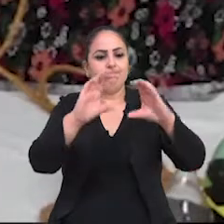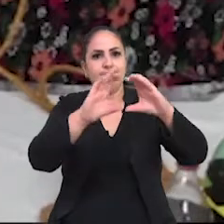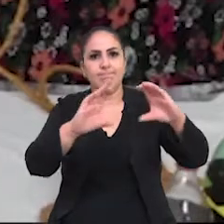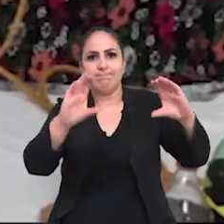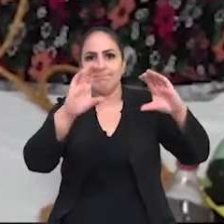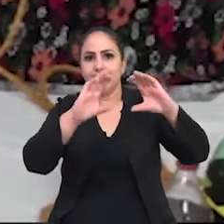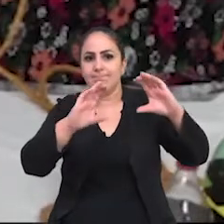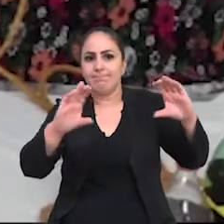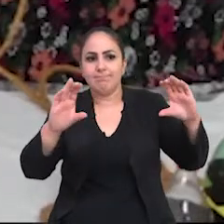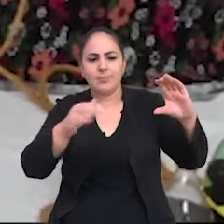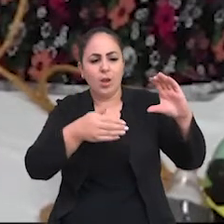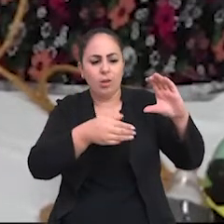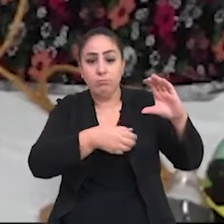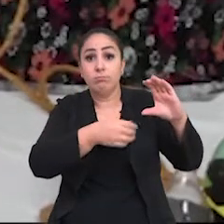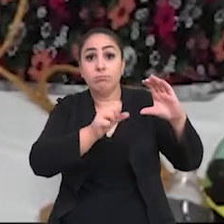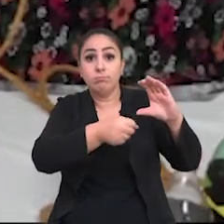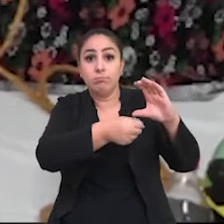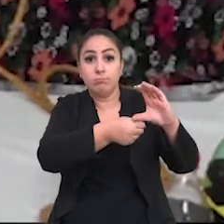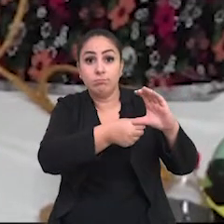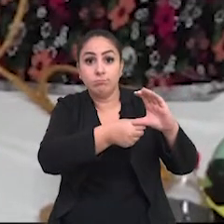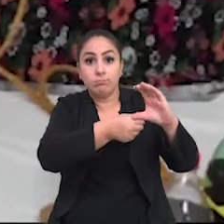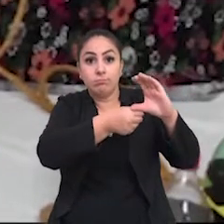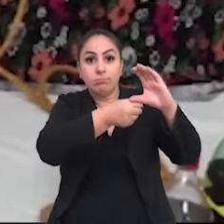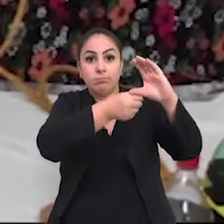O céu subiu.